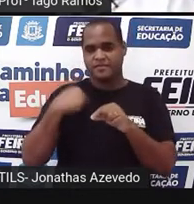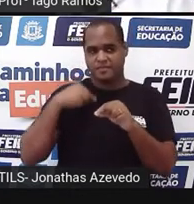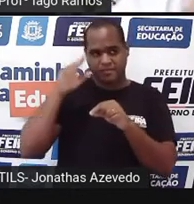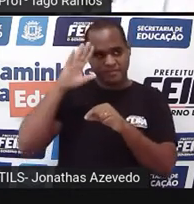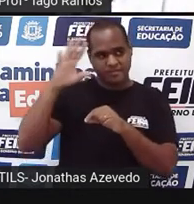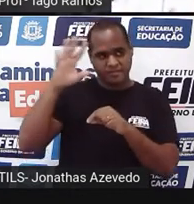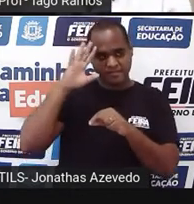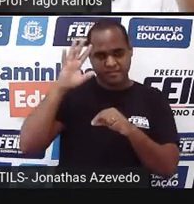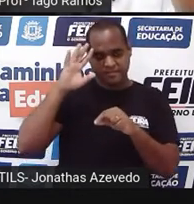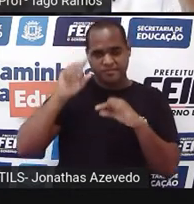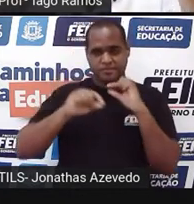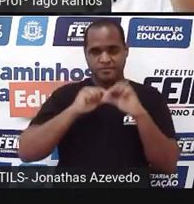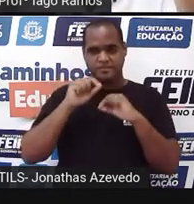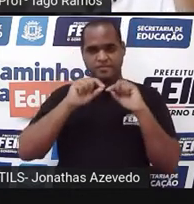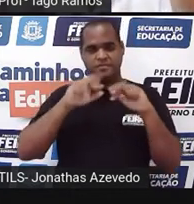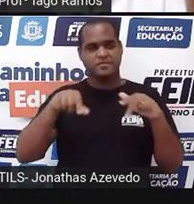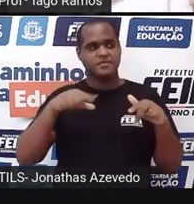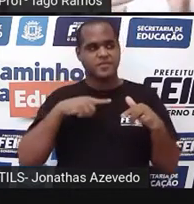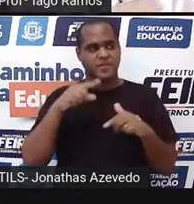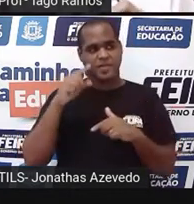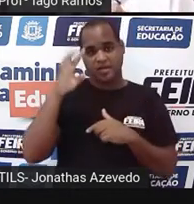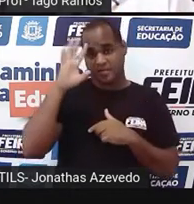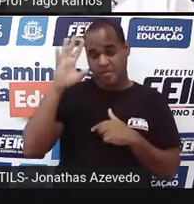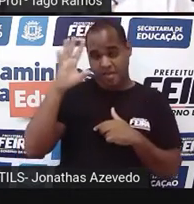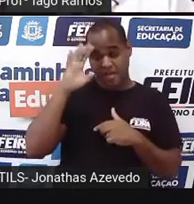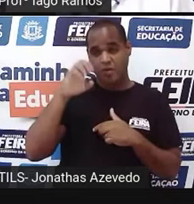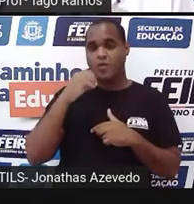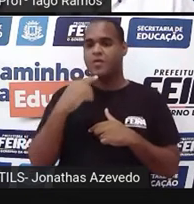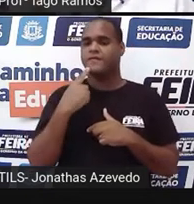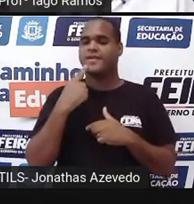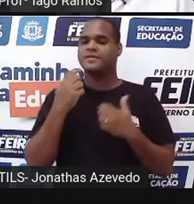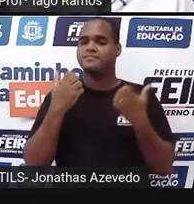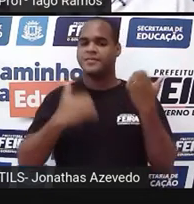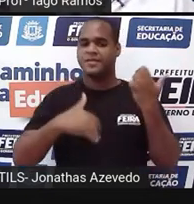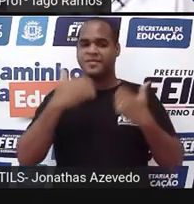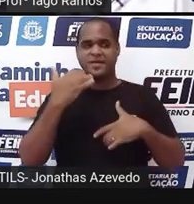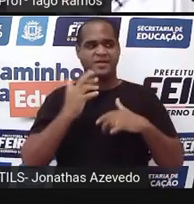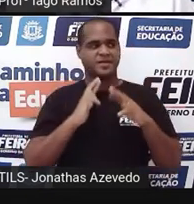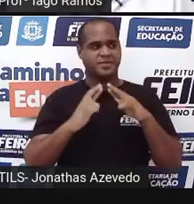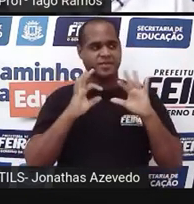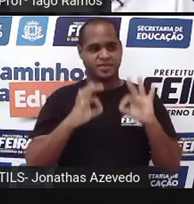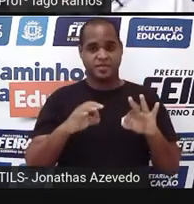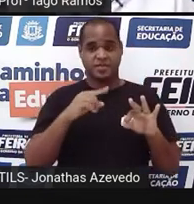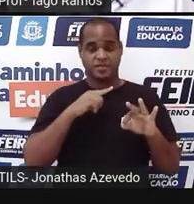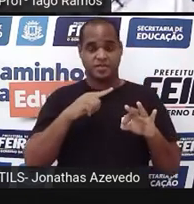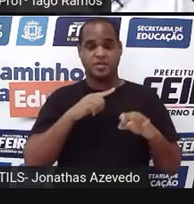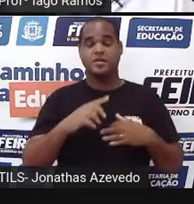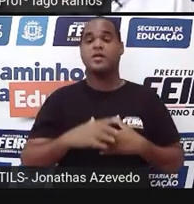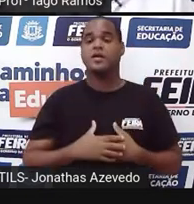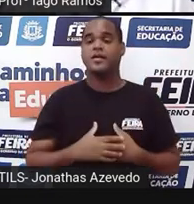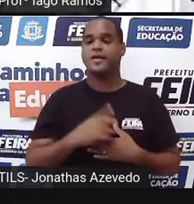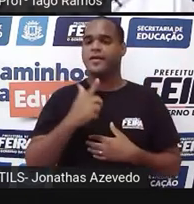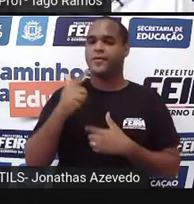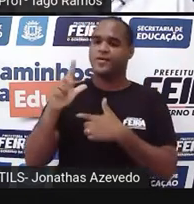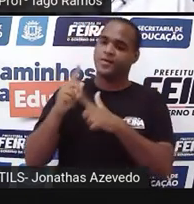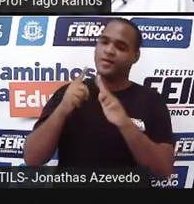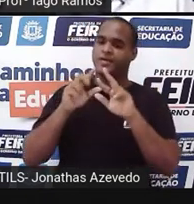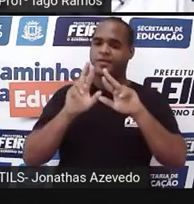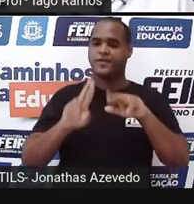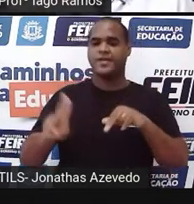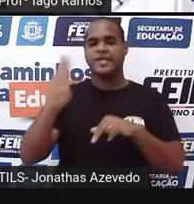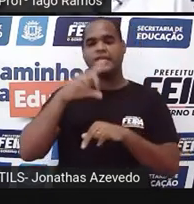forma de resolver e compara para ver se chegou no mesmo resultado e a gente fez isso a gente usou outra forma de resolver